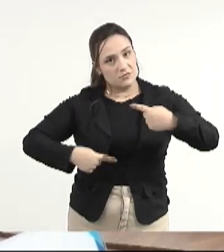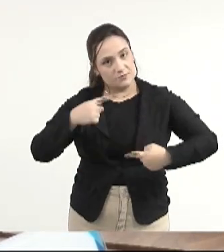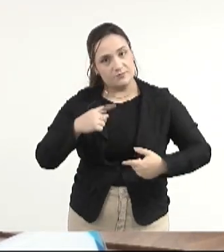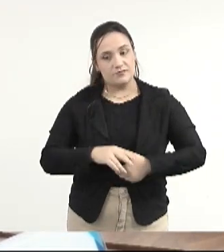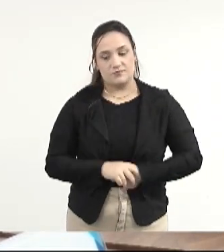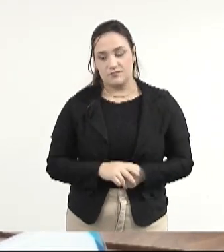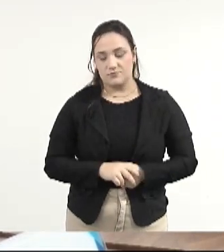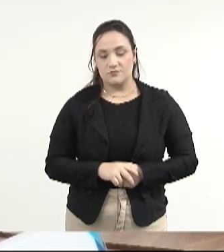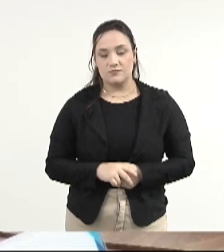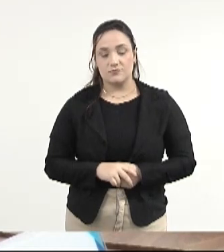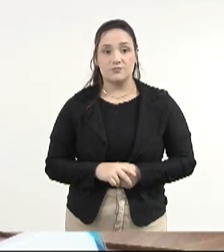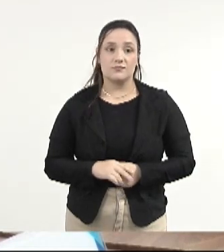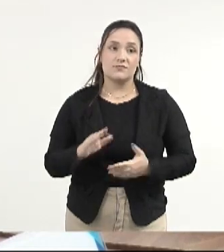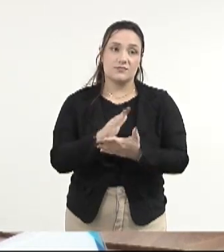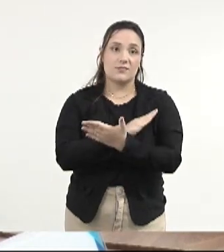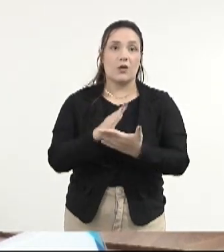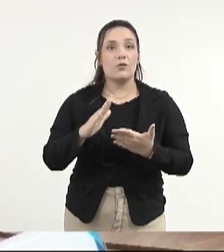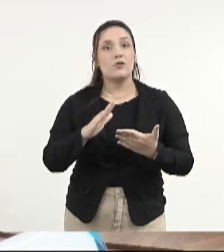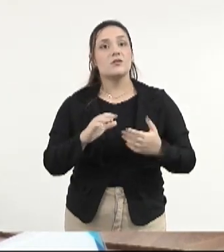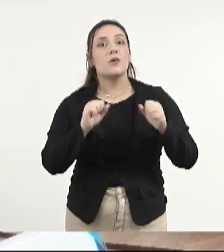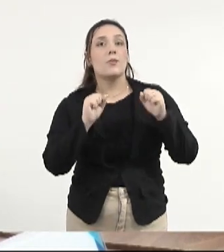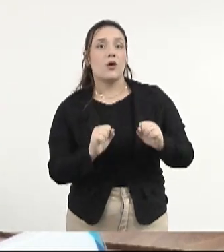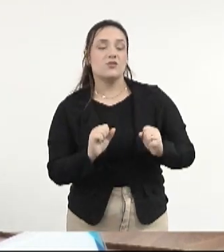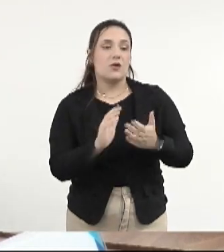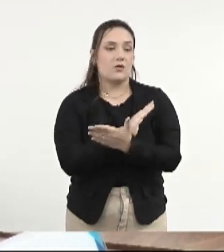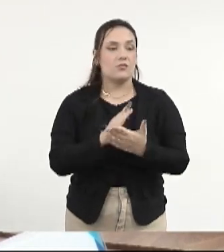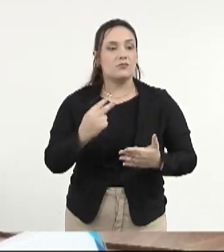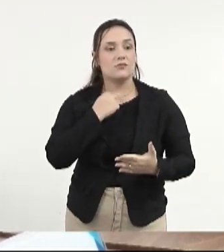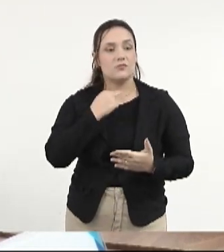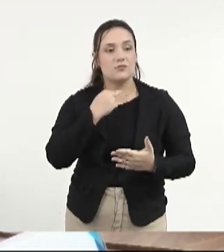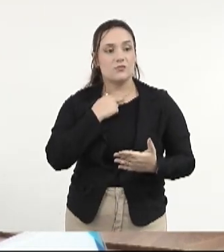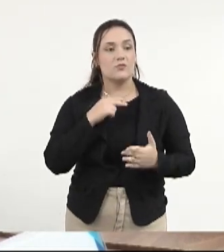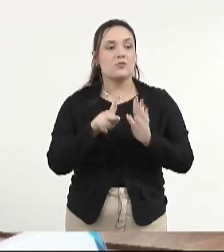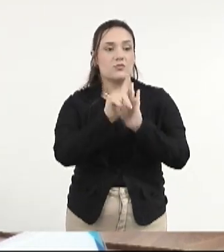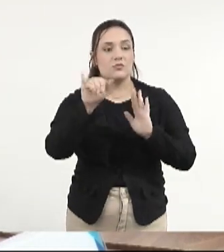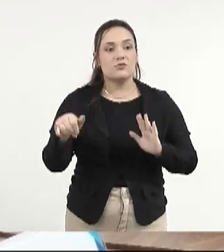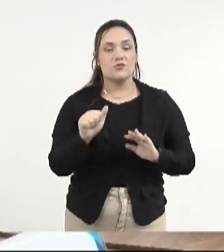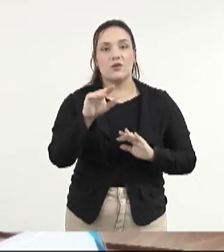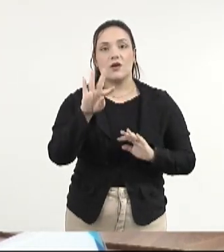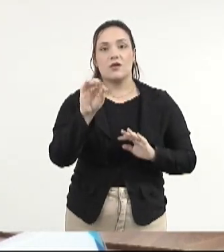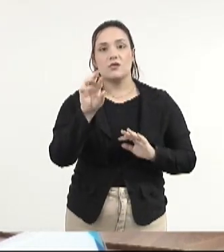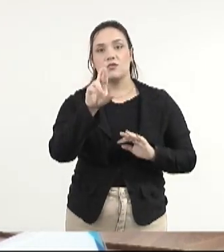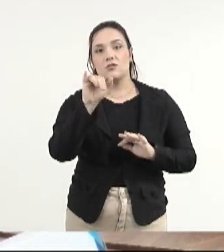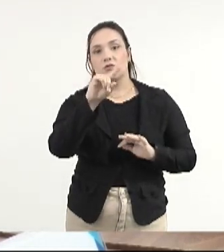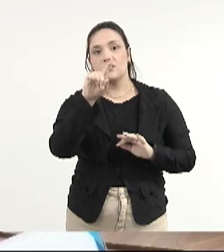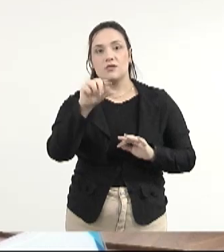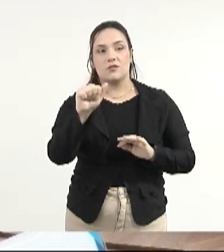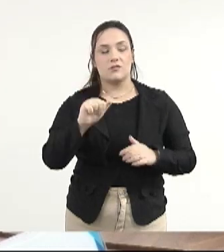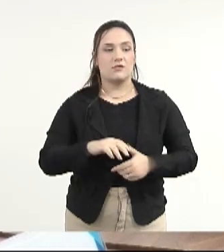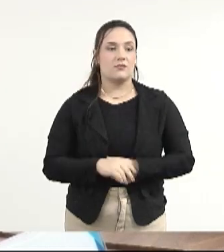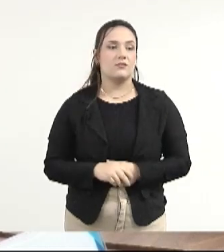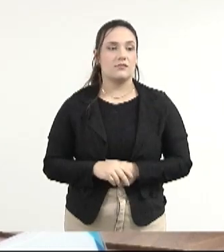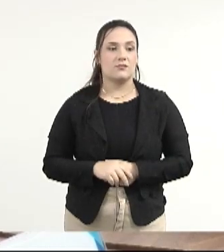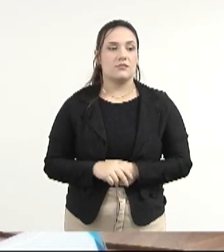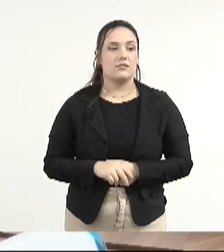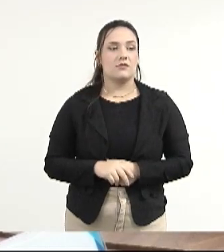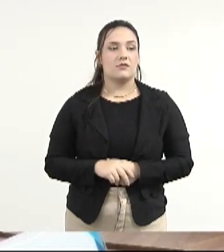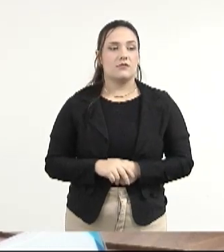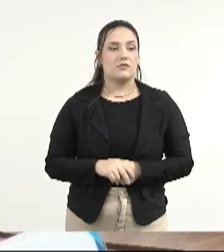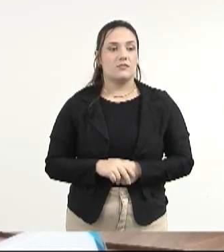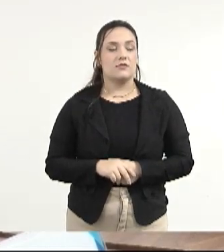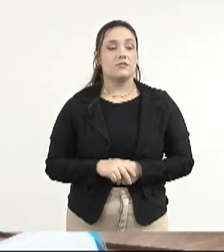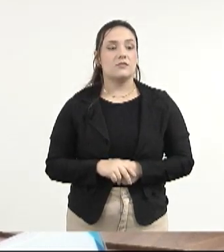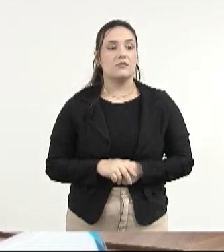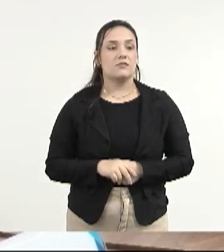né? Que certas coisas pode, certas coisas não pode. Projeto autorizativo. O Executivo apresenta